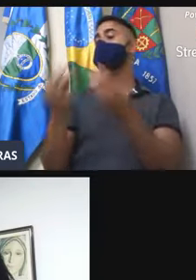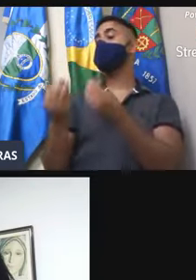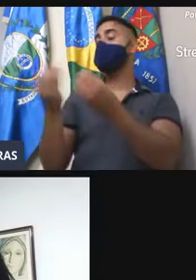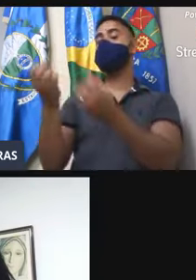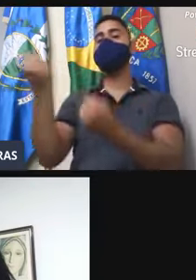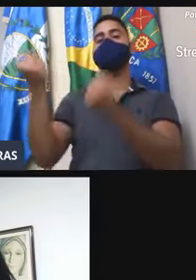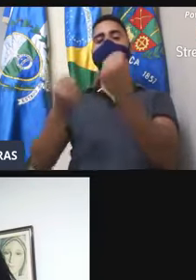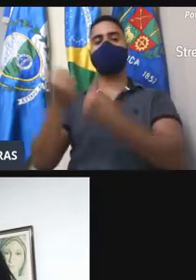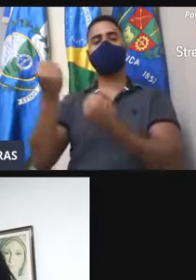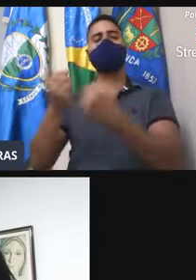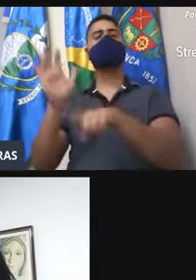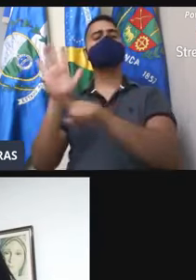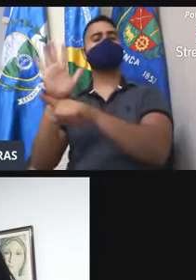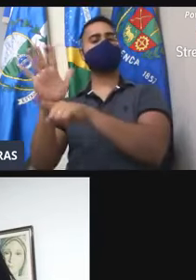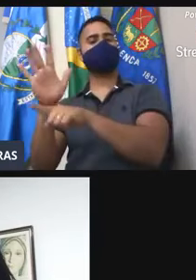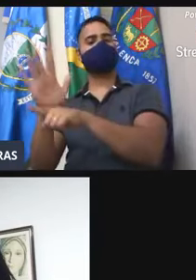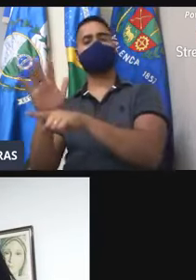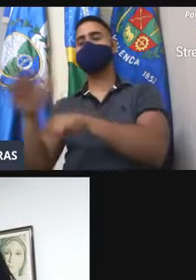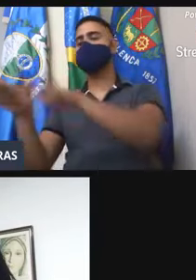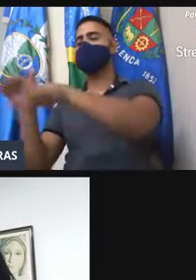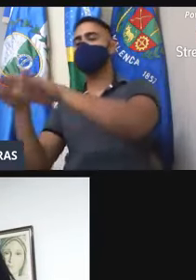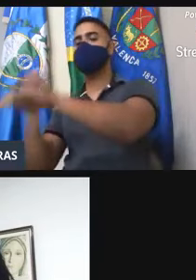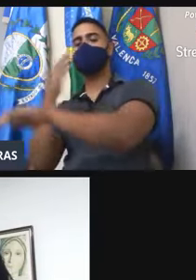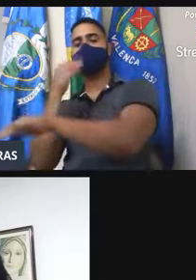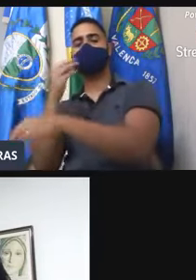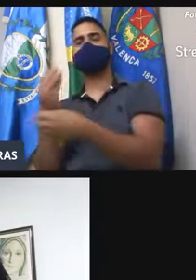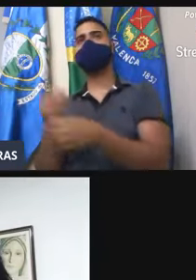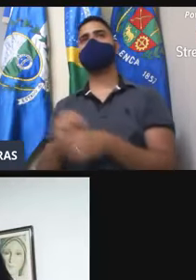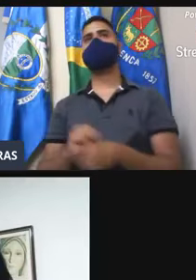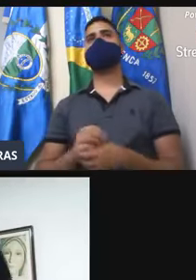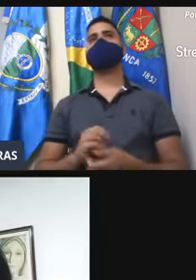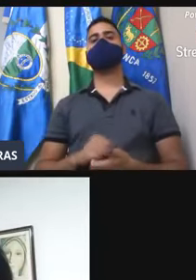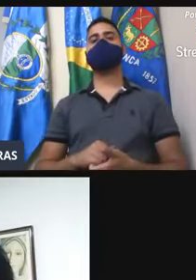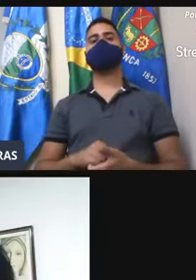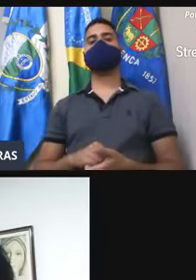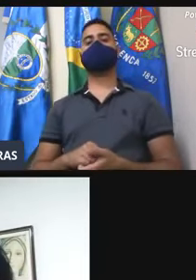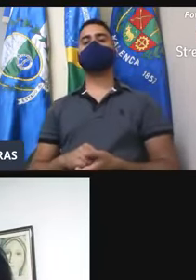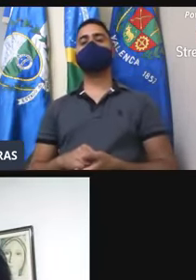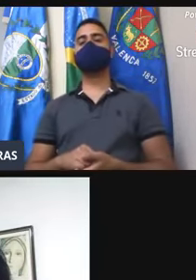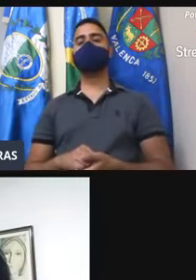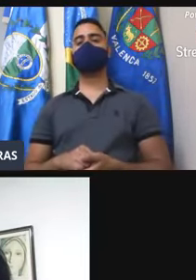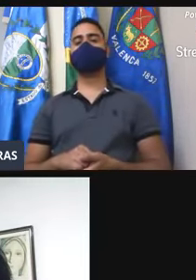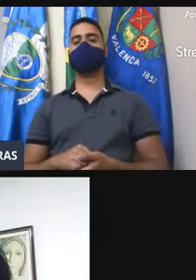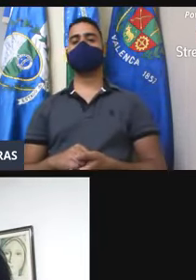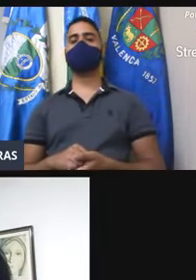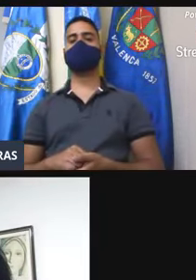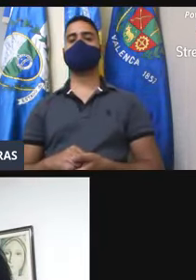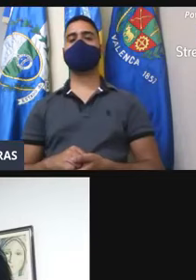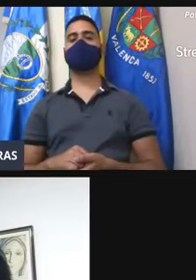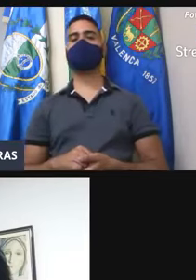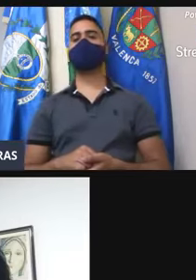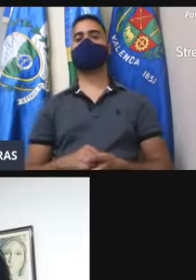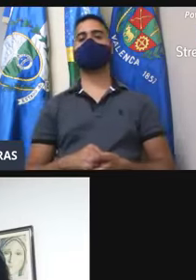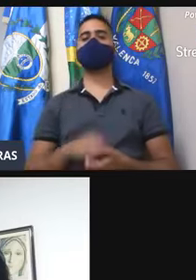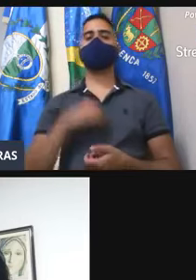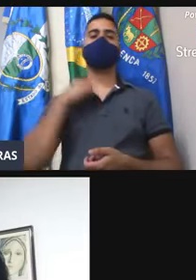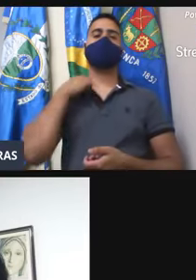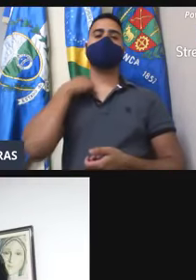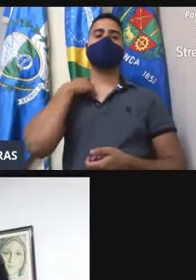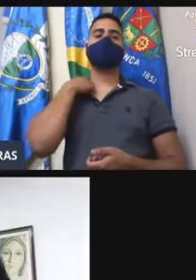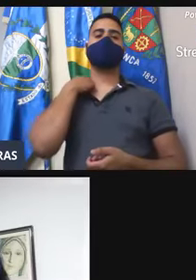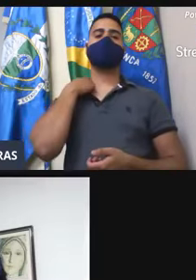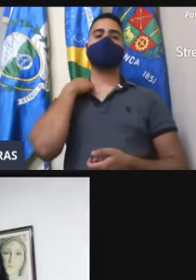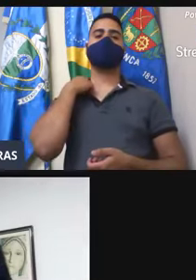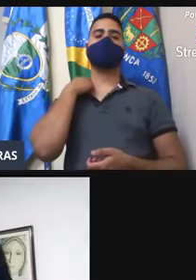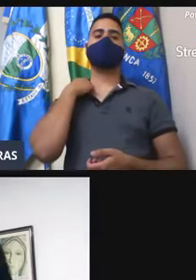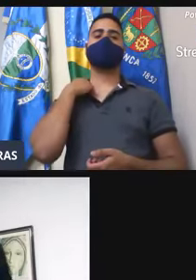gente também ajudar na captação de alimentos e distribuição. Então, existem as ações públicas do município, e